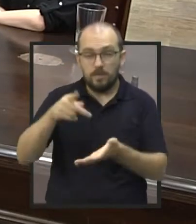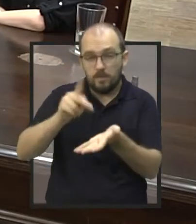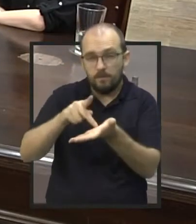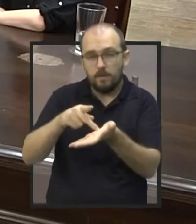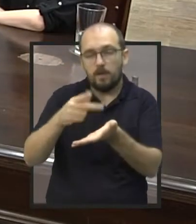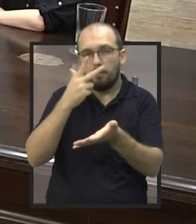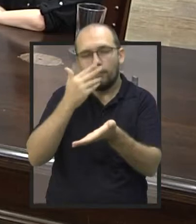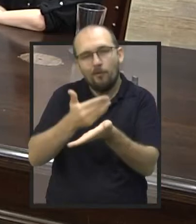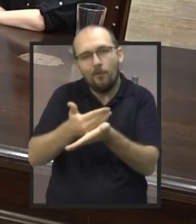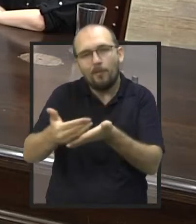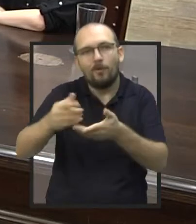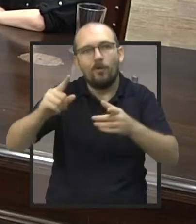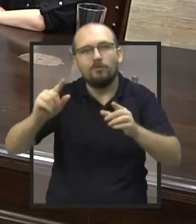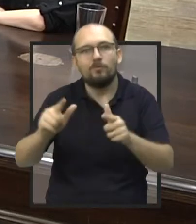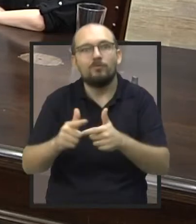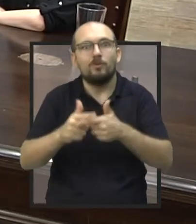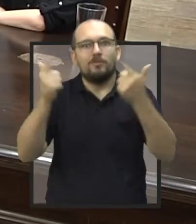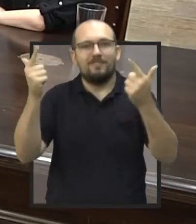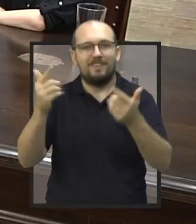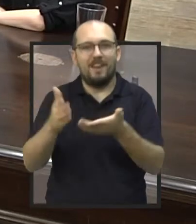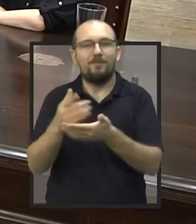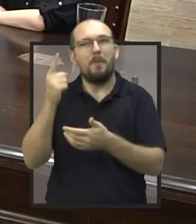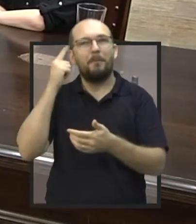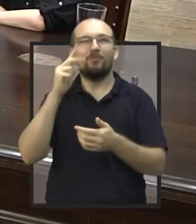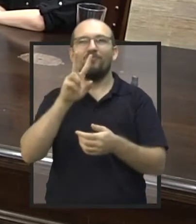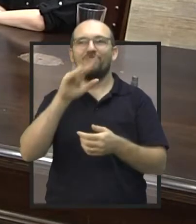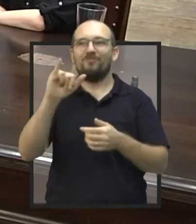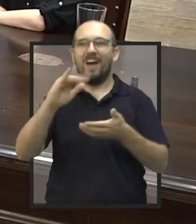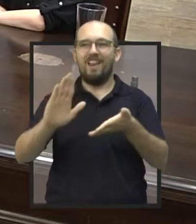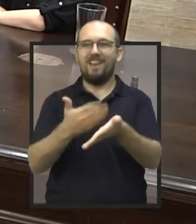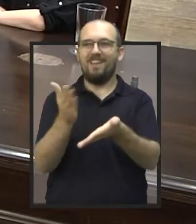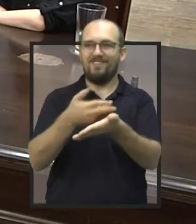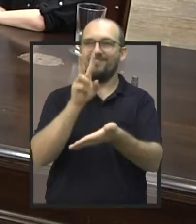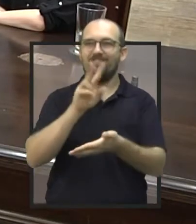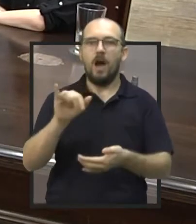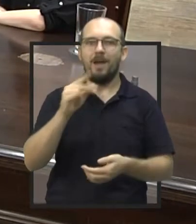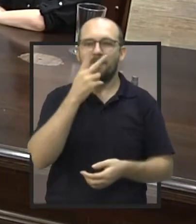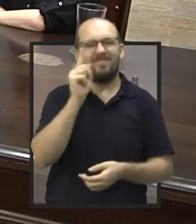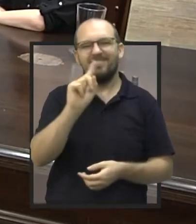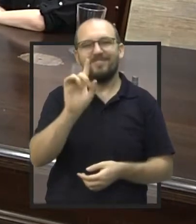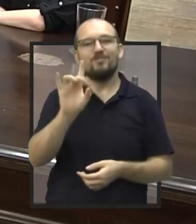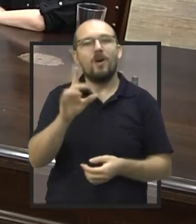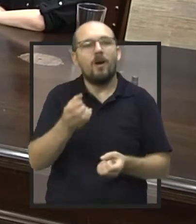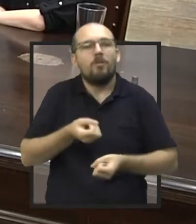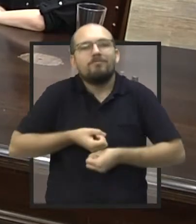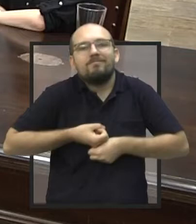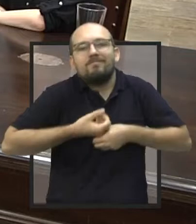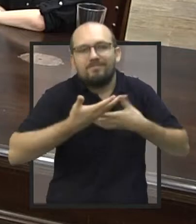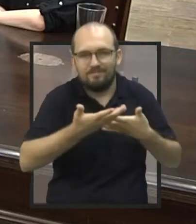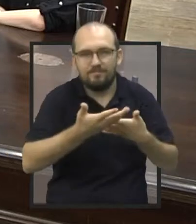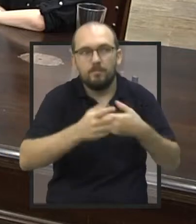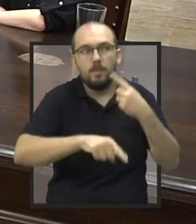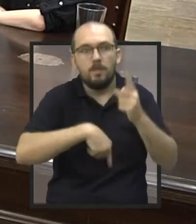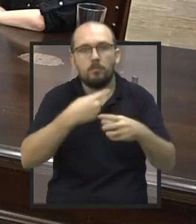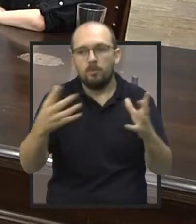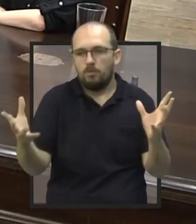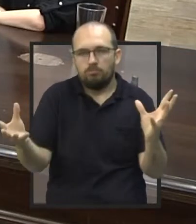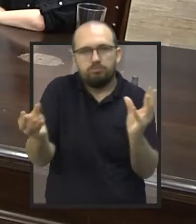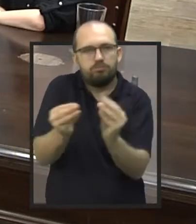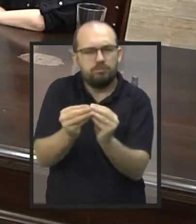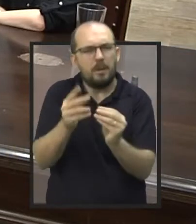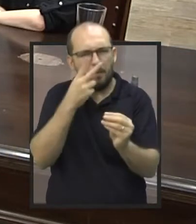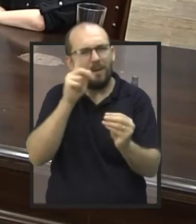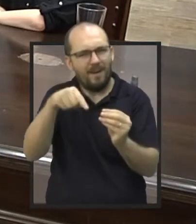se expressar. E às vezes o que eu tinha escrito, o pessoal falava, poxa, eu penso exatamente dessa forma, então acabava rodando os